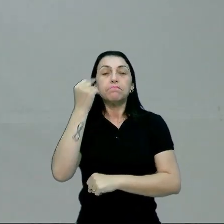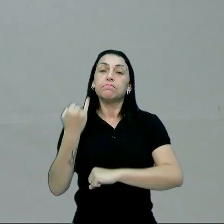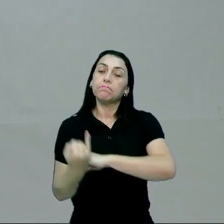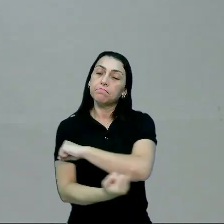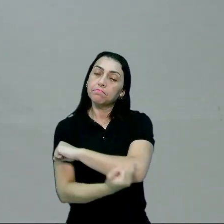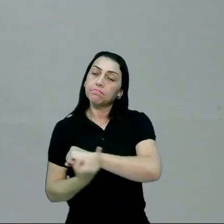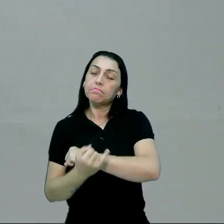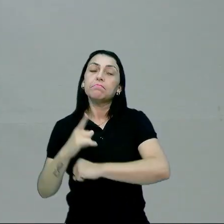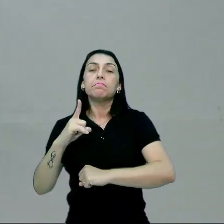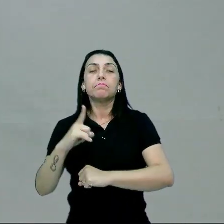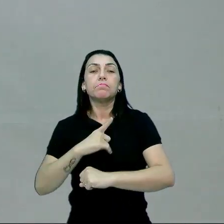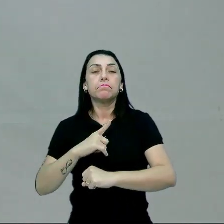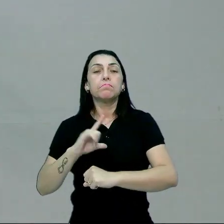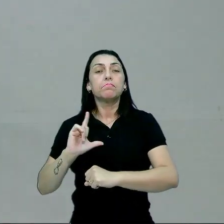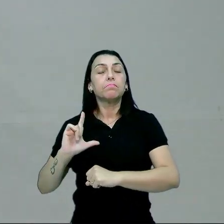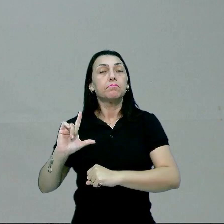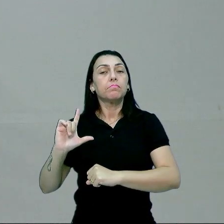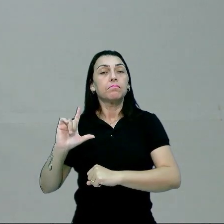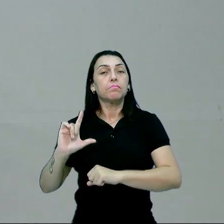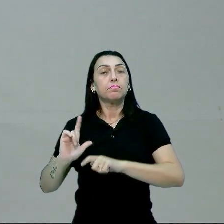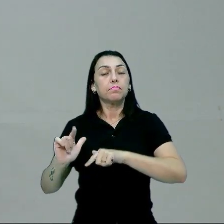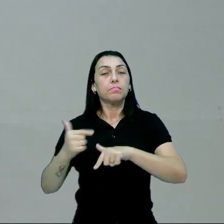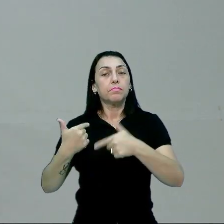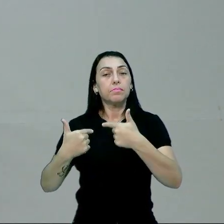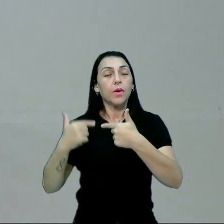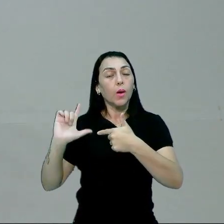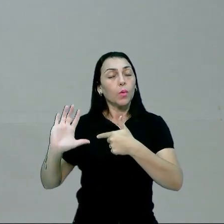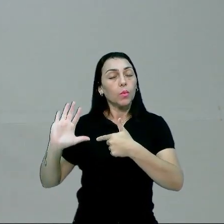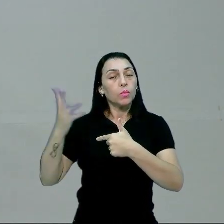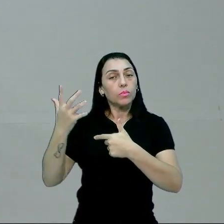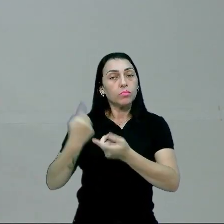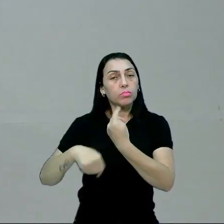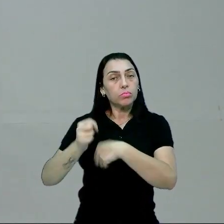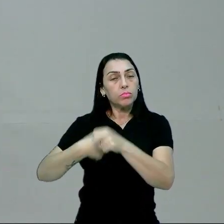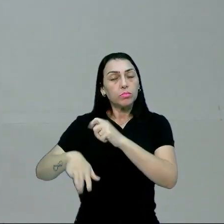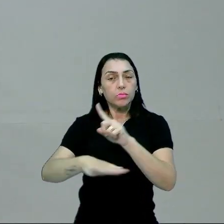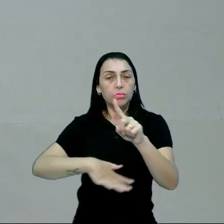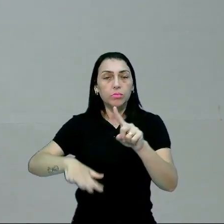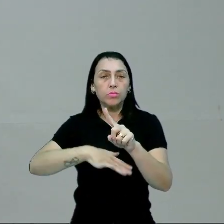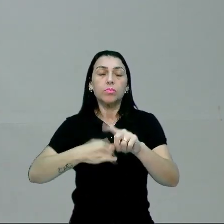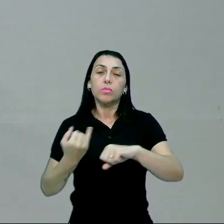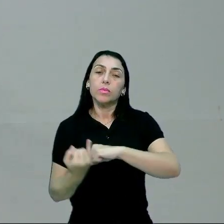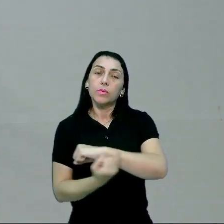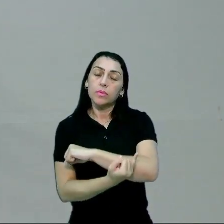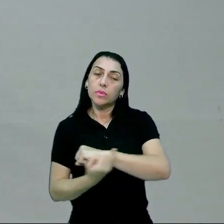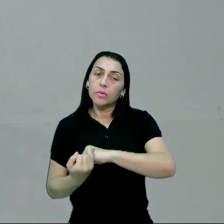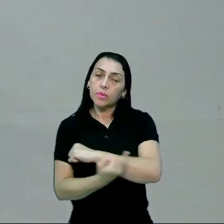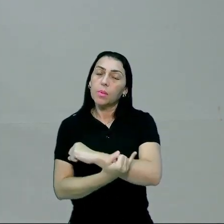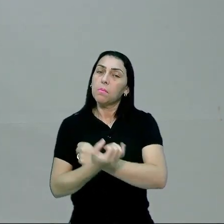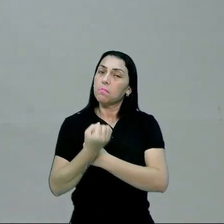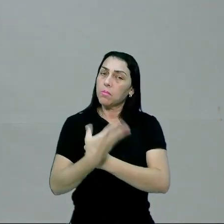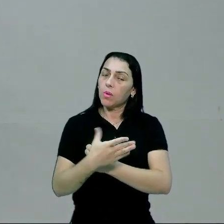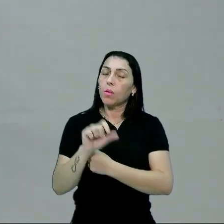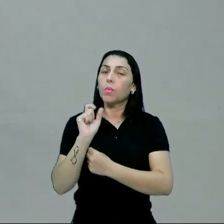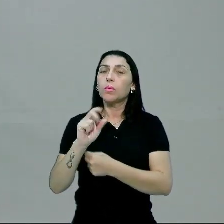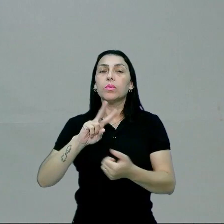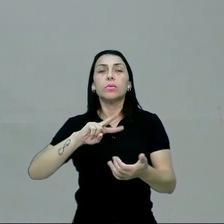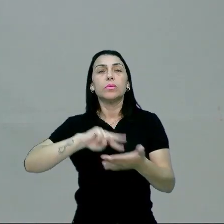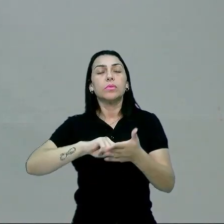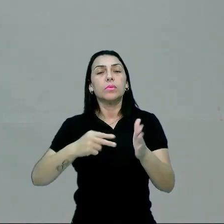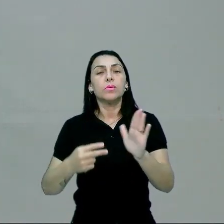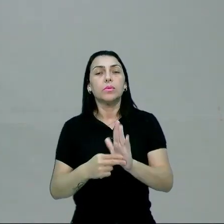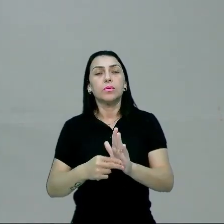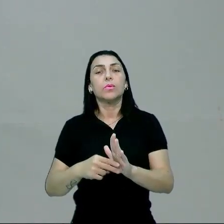infraestrutura, nós temos o funcionamento econômico da sociedade. A superestrutura, ela acaba correspondendo a